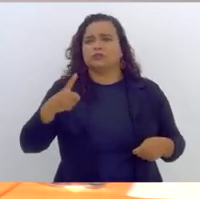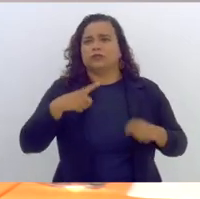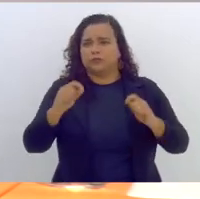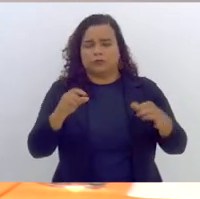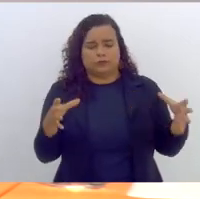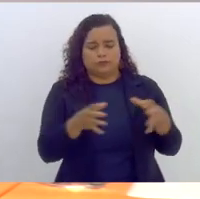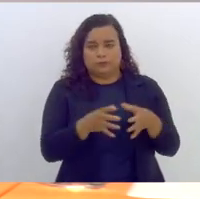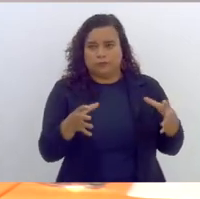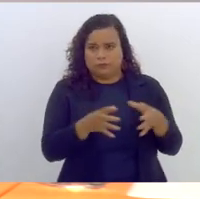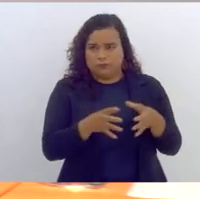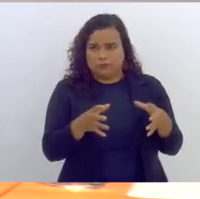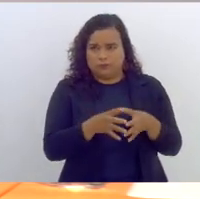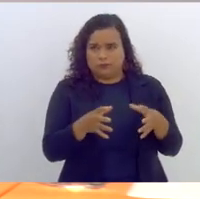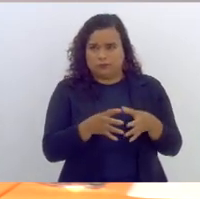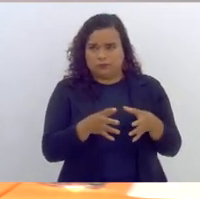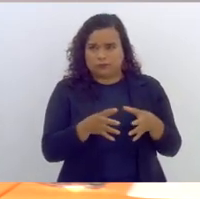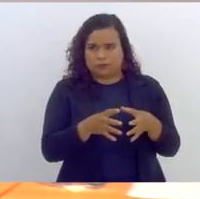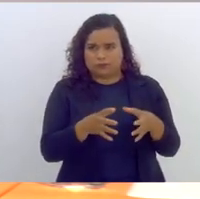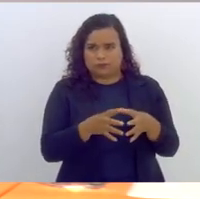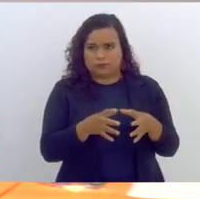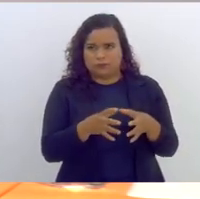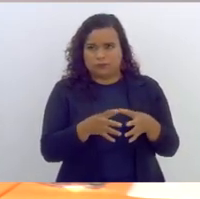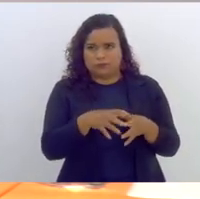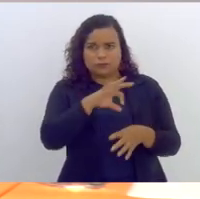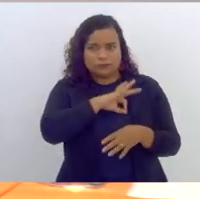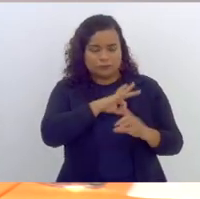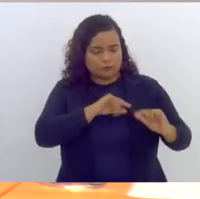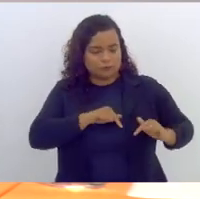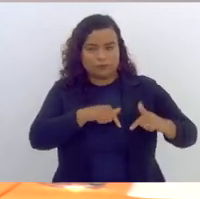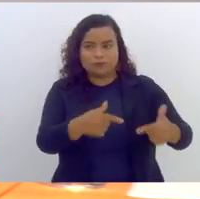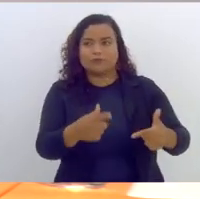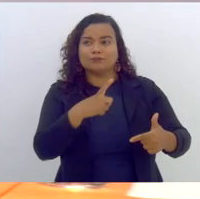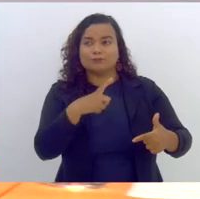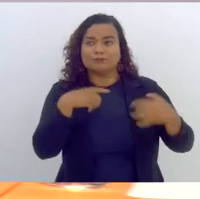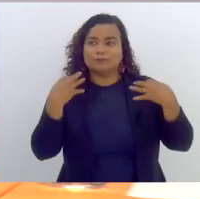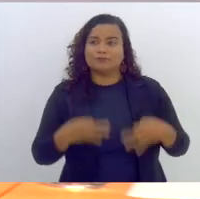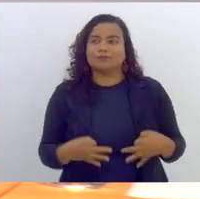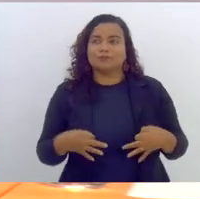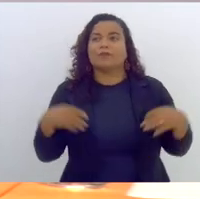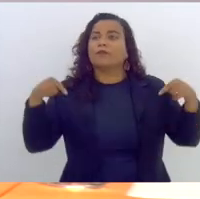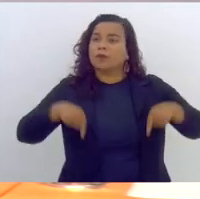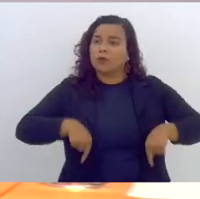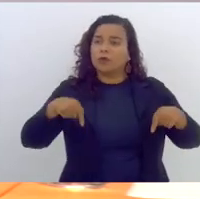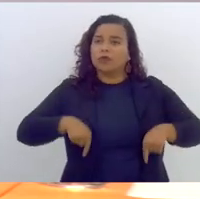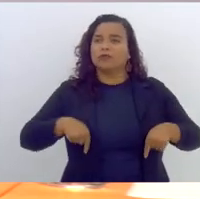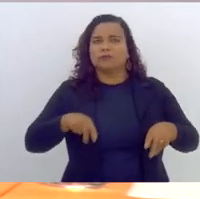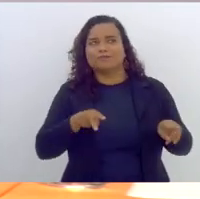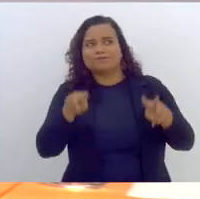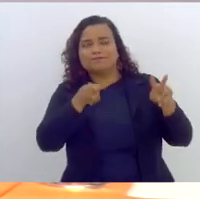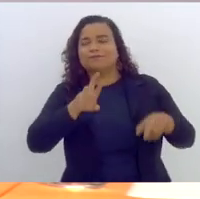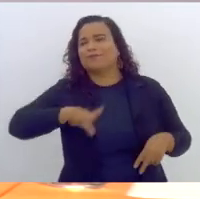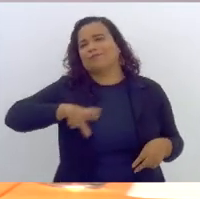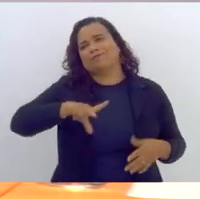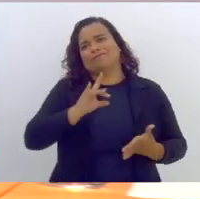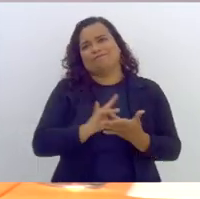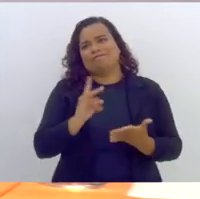quadro de policiais atuando e hoje não é a realidade